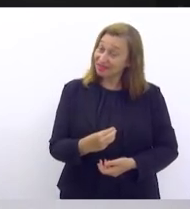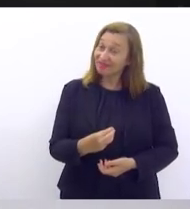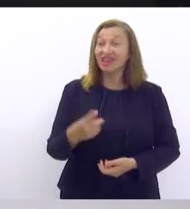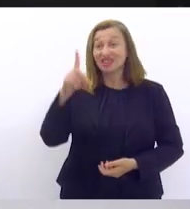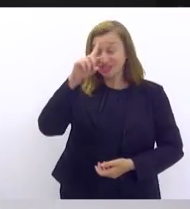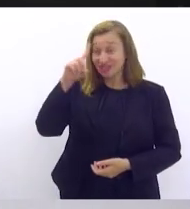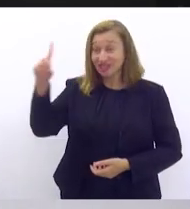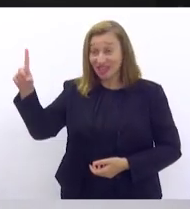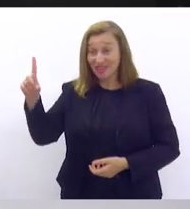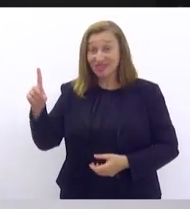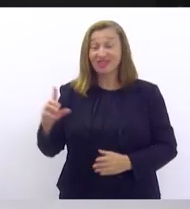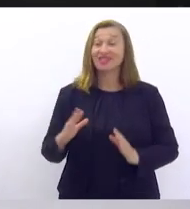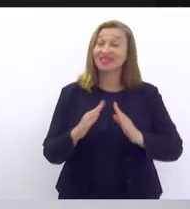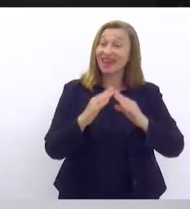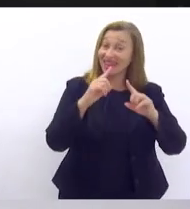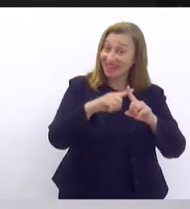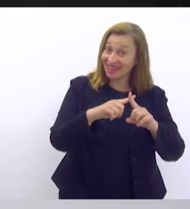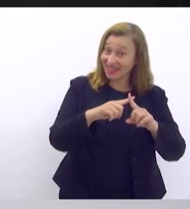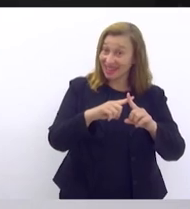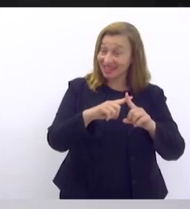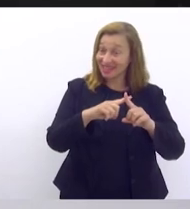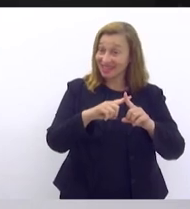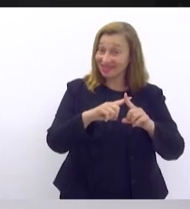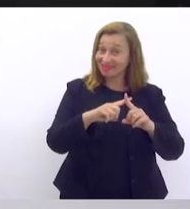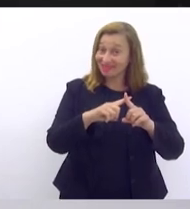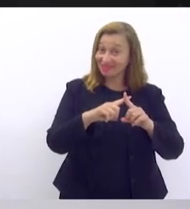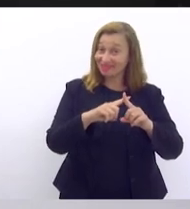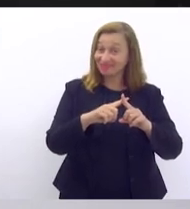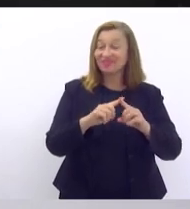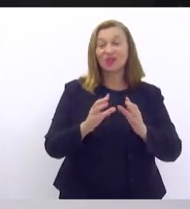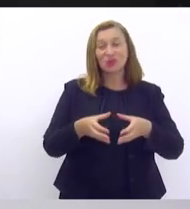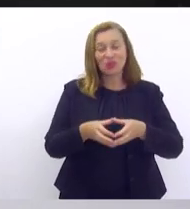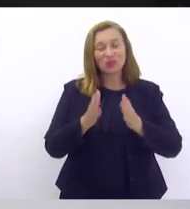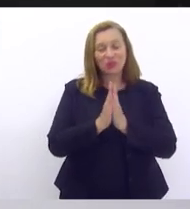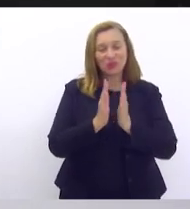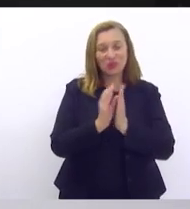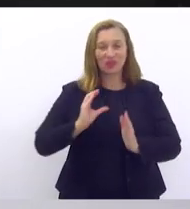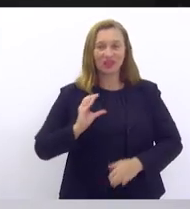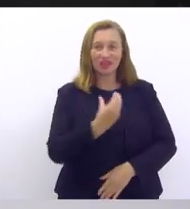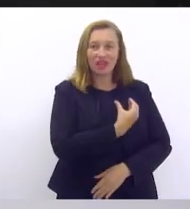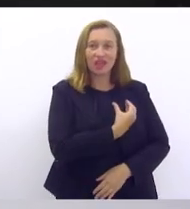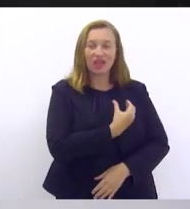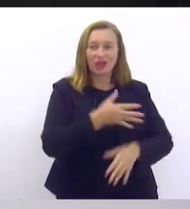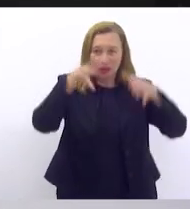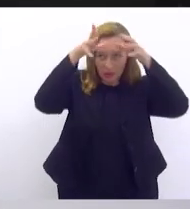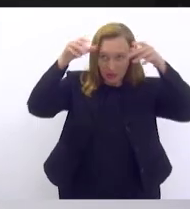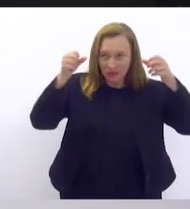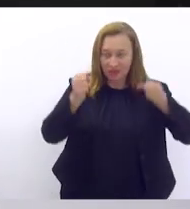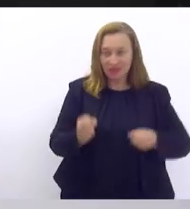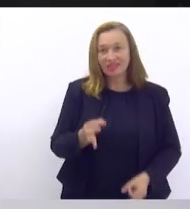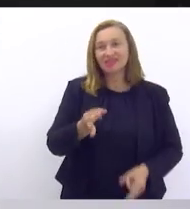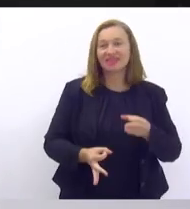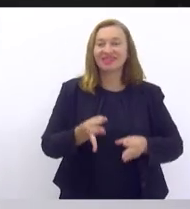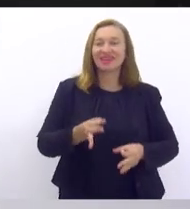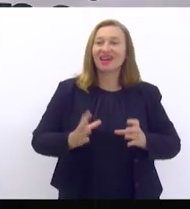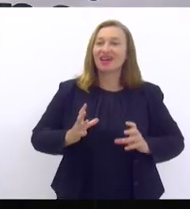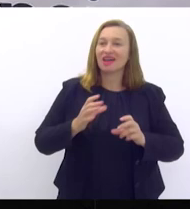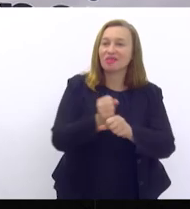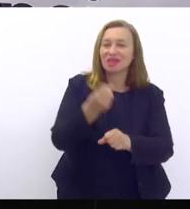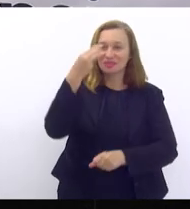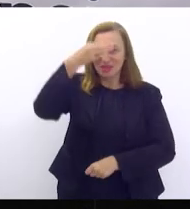católica e conselheiro, vice-presidente do Tribunal de Contas do Estado do Rio de Janeiro, Márcio Pacheco, por favor.